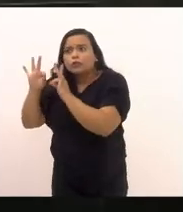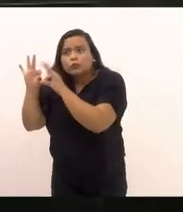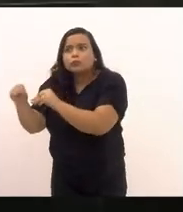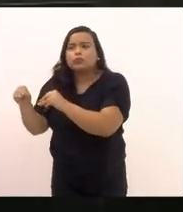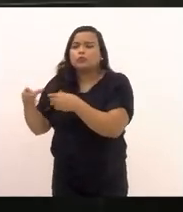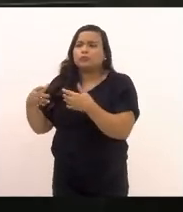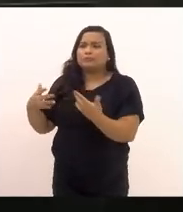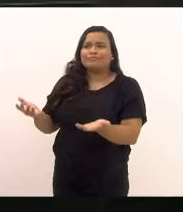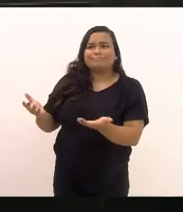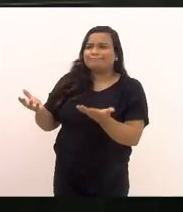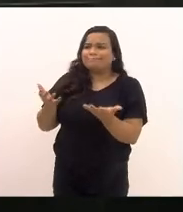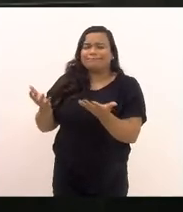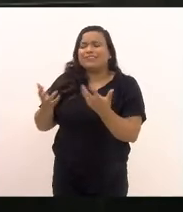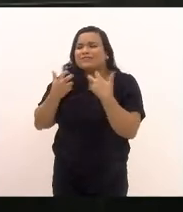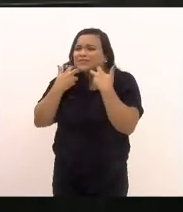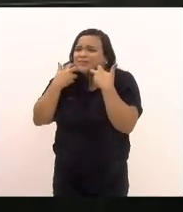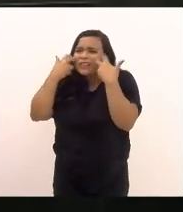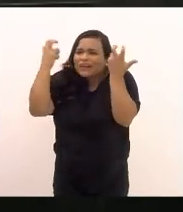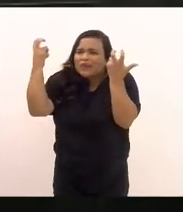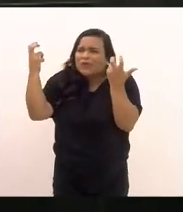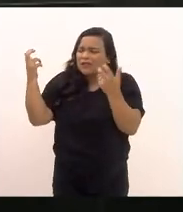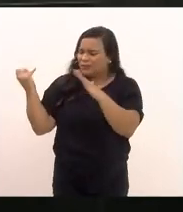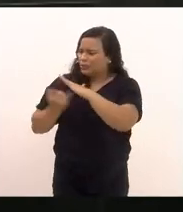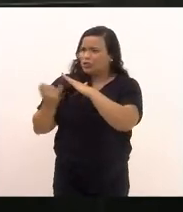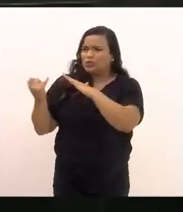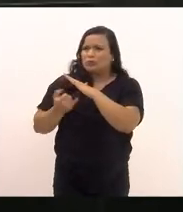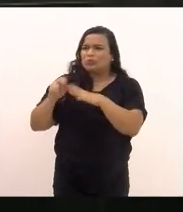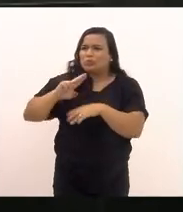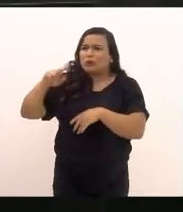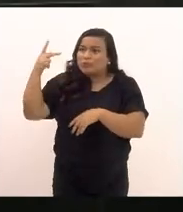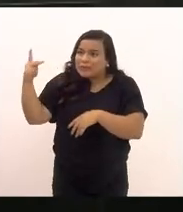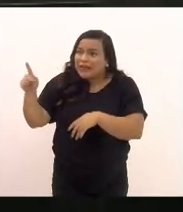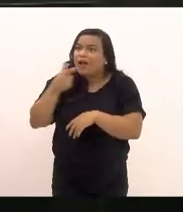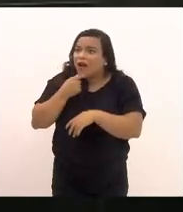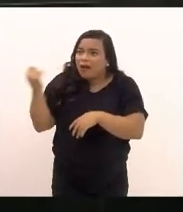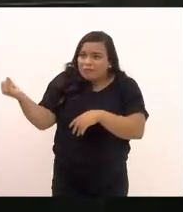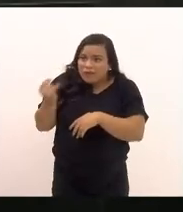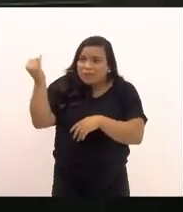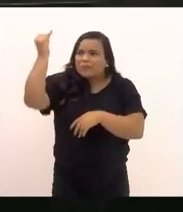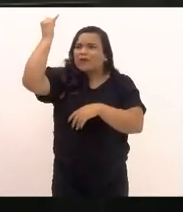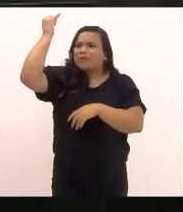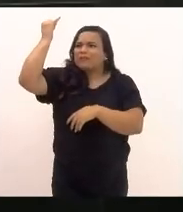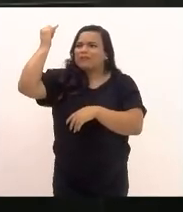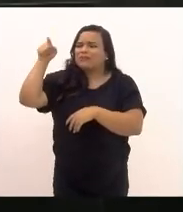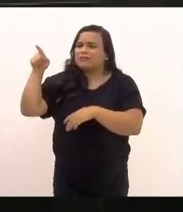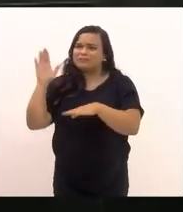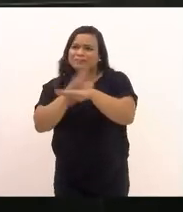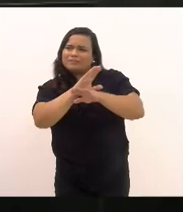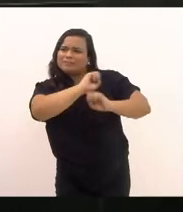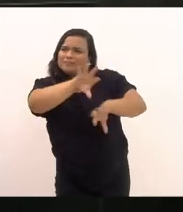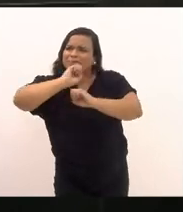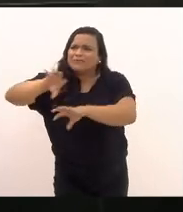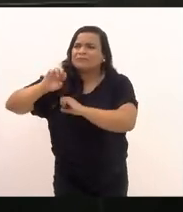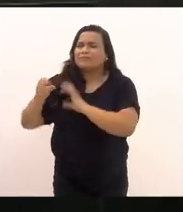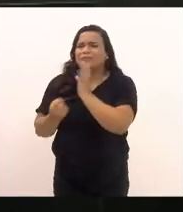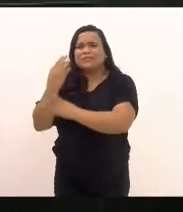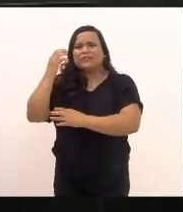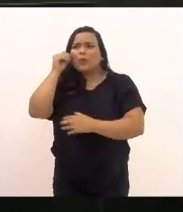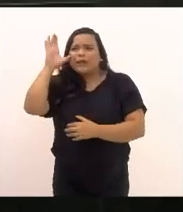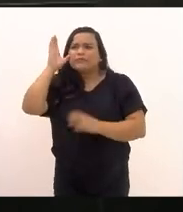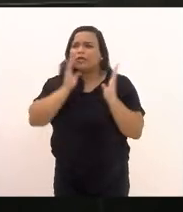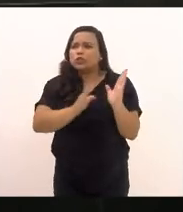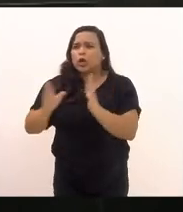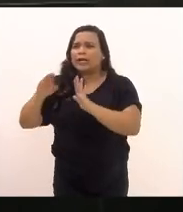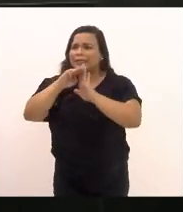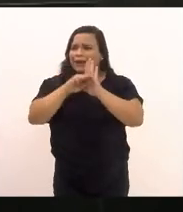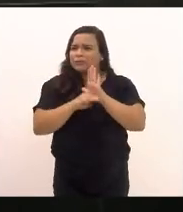vergonha que esse instituto, que leva o nome de Anísio Teixeira, que é um importante instrumento de produção de conhecimento e de organização